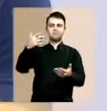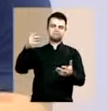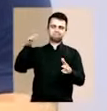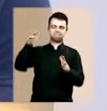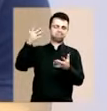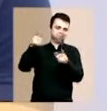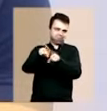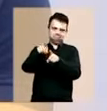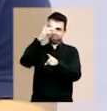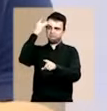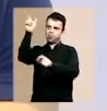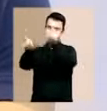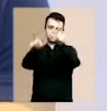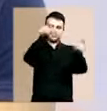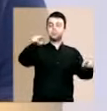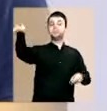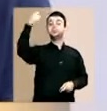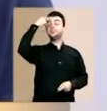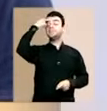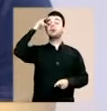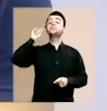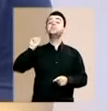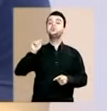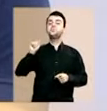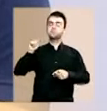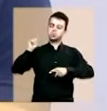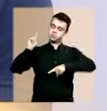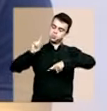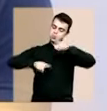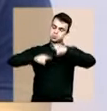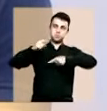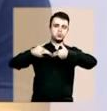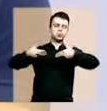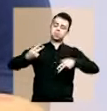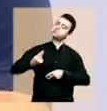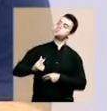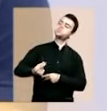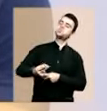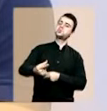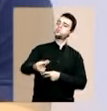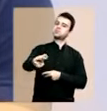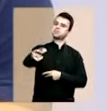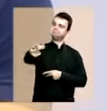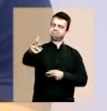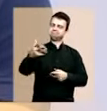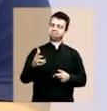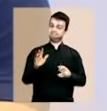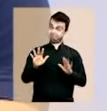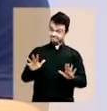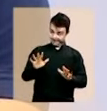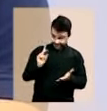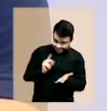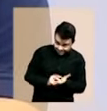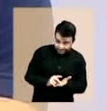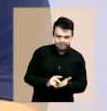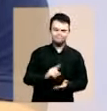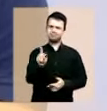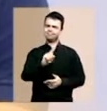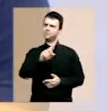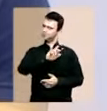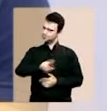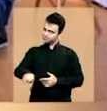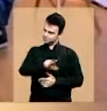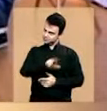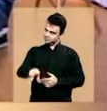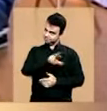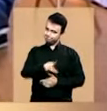Os mecanismos de desenvolvimento sempre foram baseados na questão da infinitude dos recursos naturais, né? E não são. E não são,